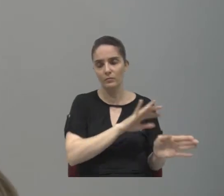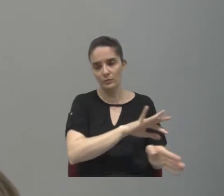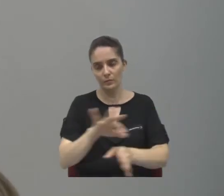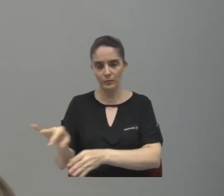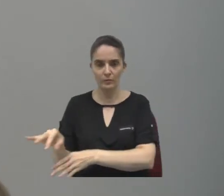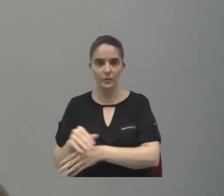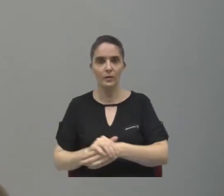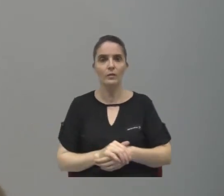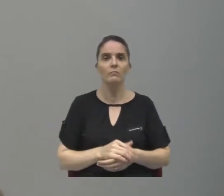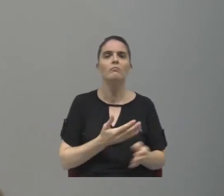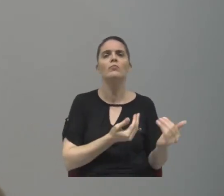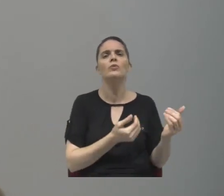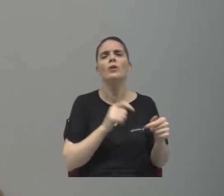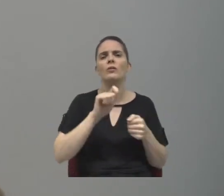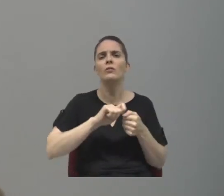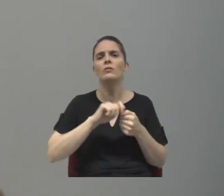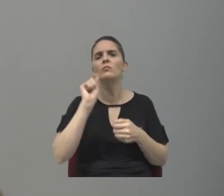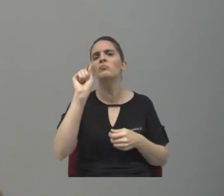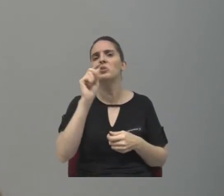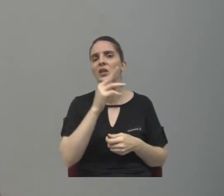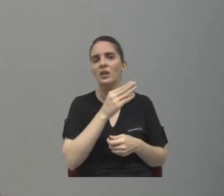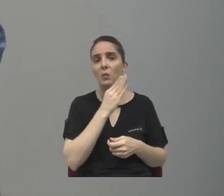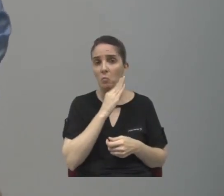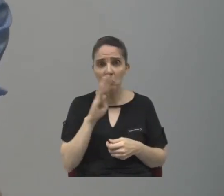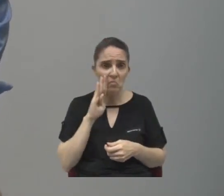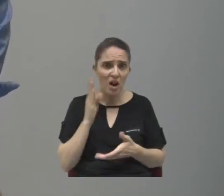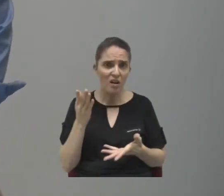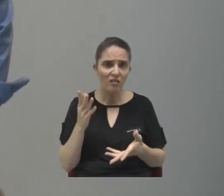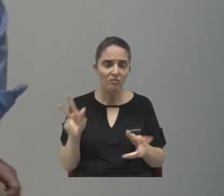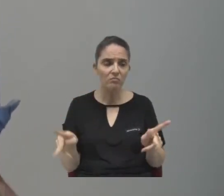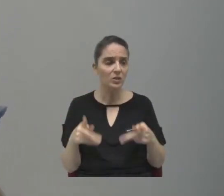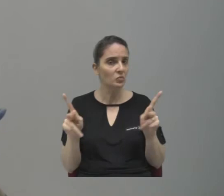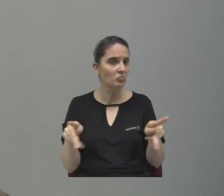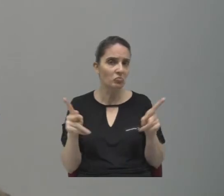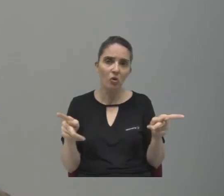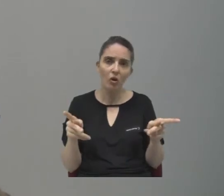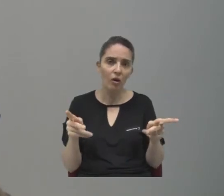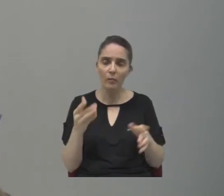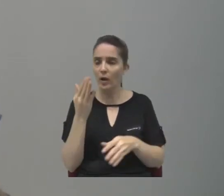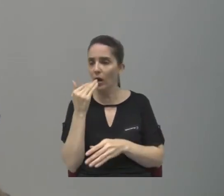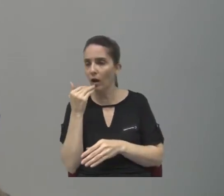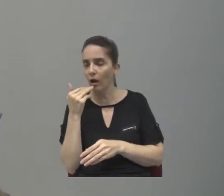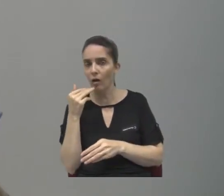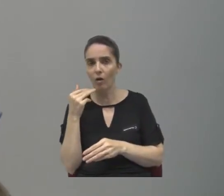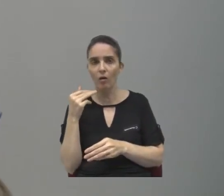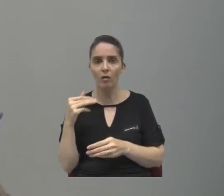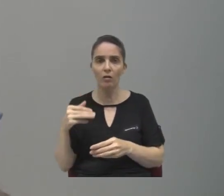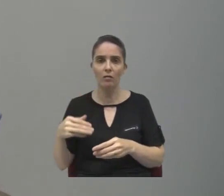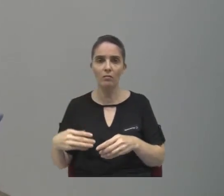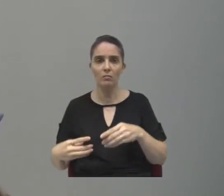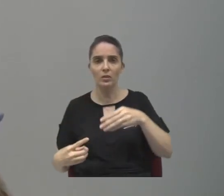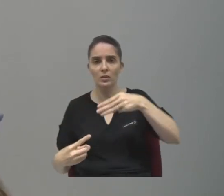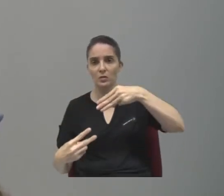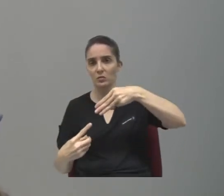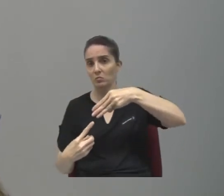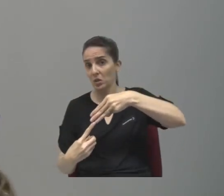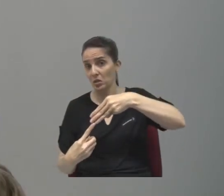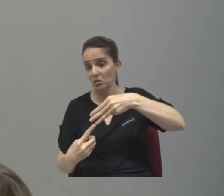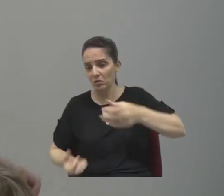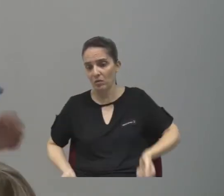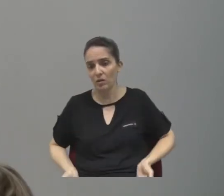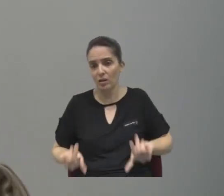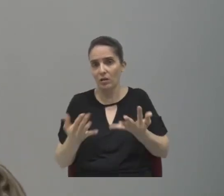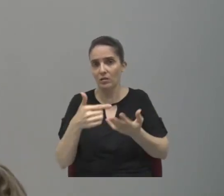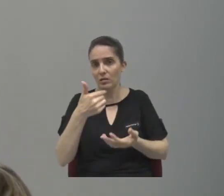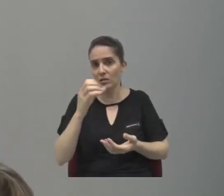bar? Shopping vai ter que comer no McDonald's, a família gastar R$100, nem todo mundo,